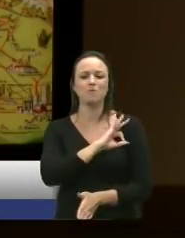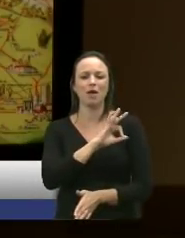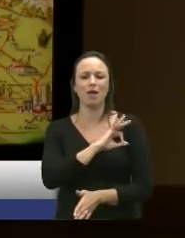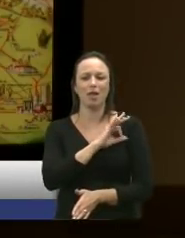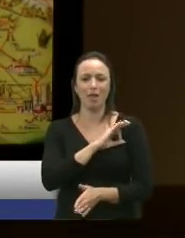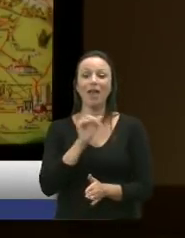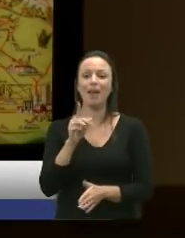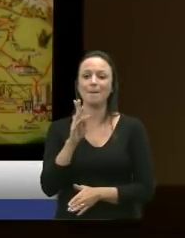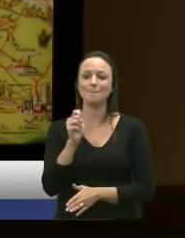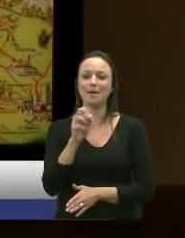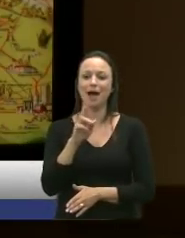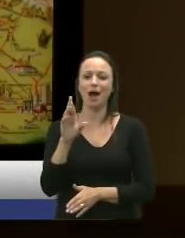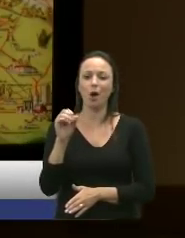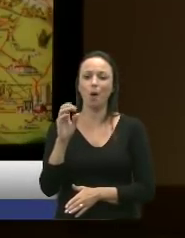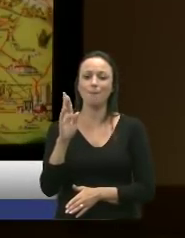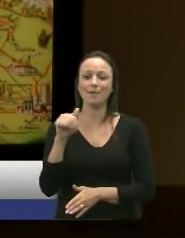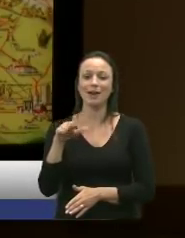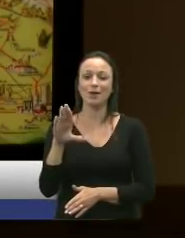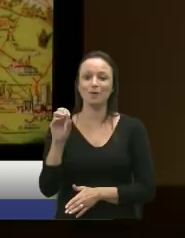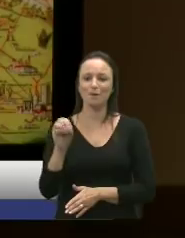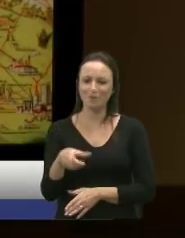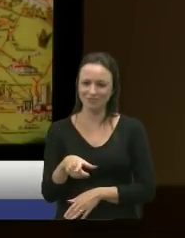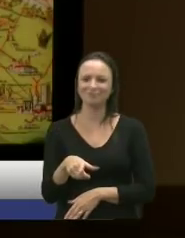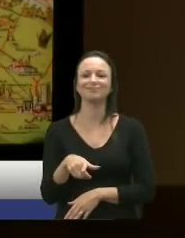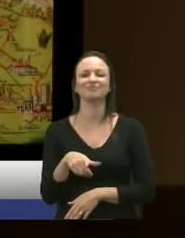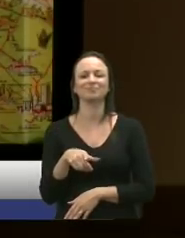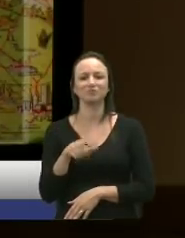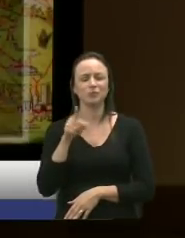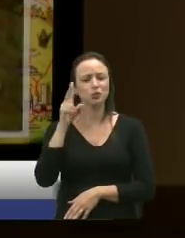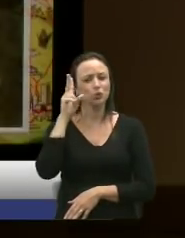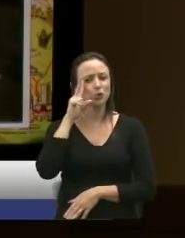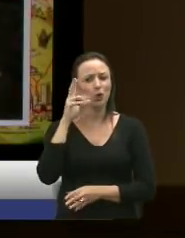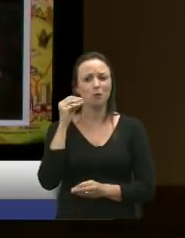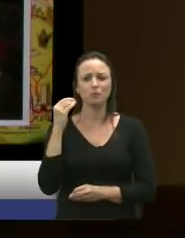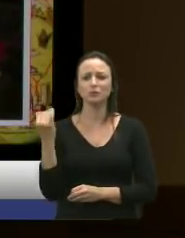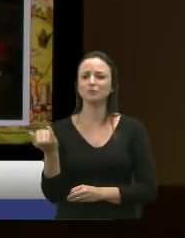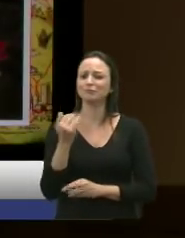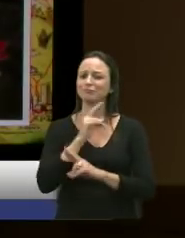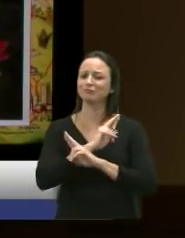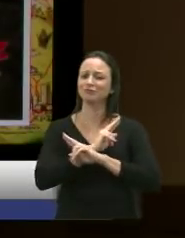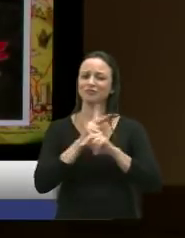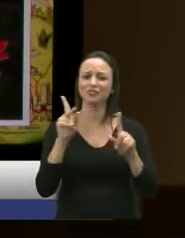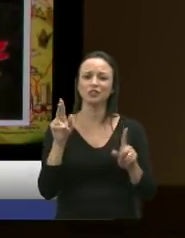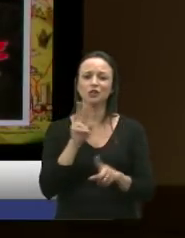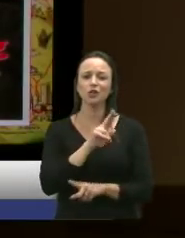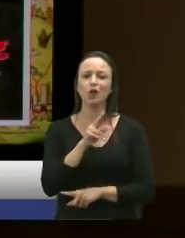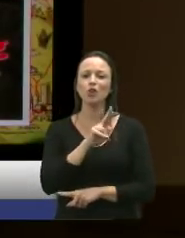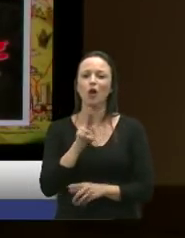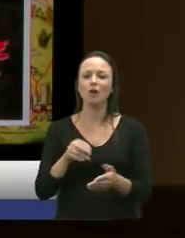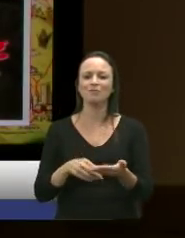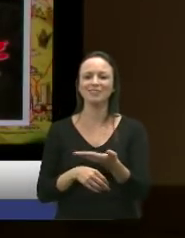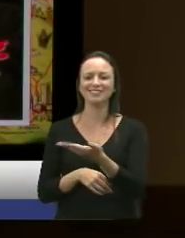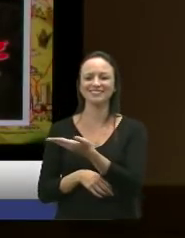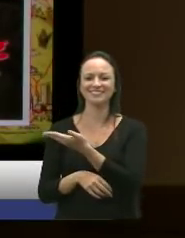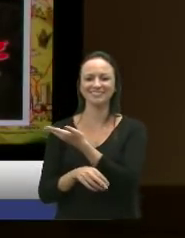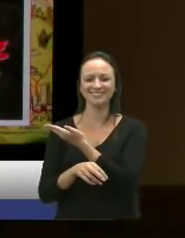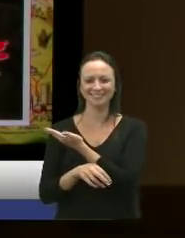Branco. A sua história é tão exótica quanto o seu nome, Ruitenberg Rocha.